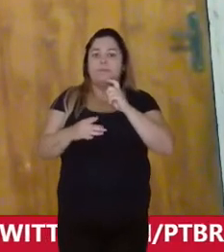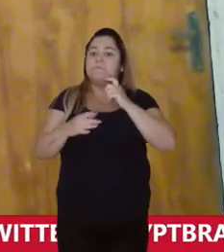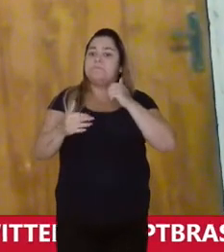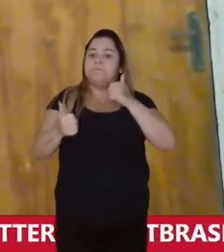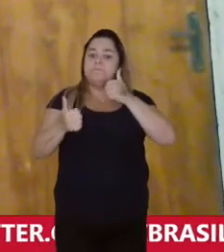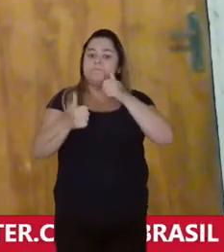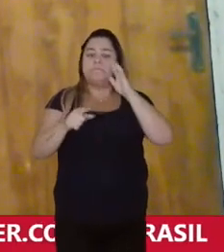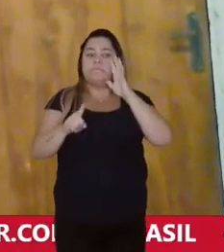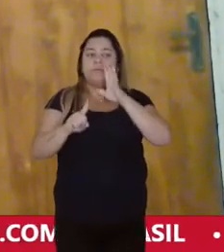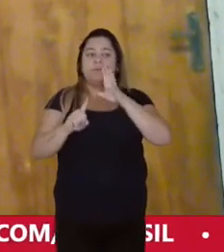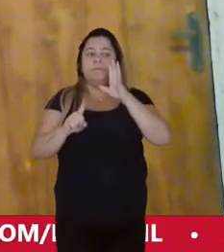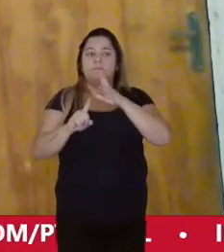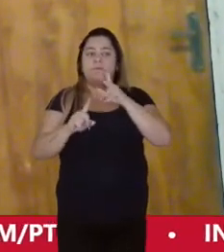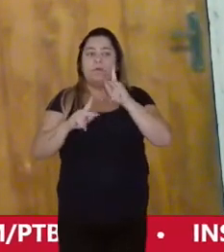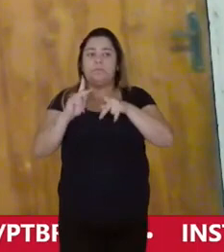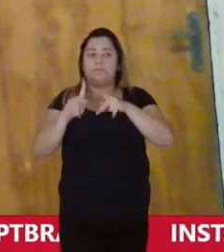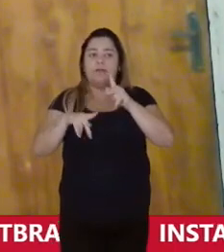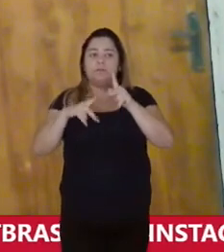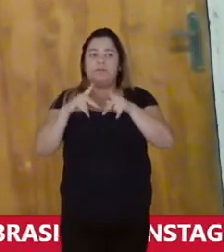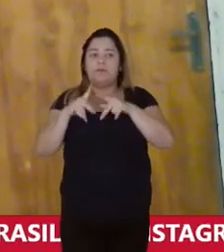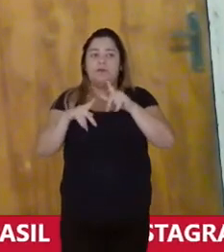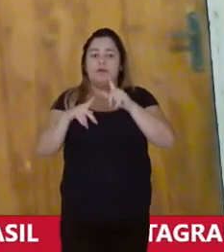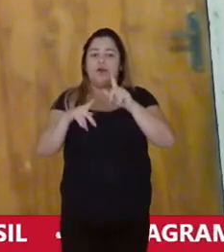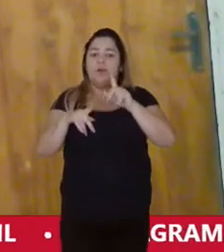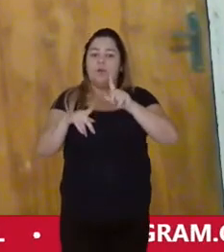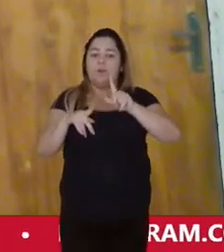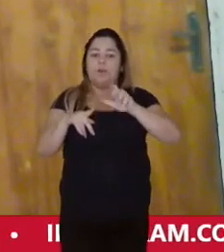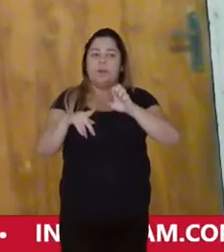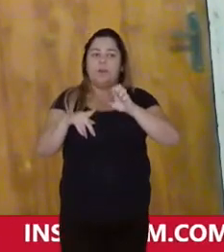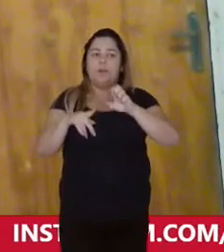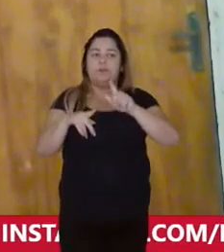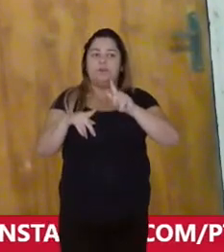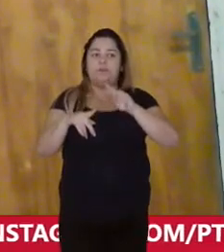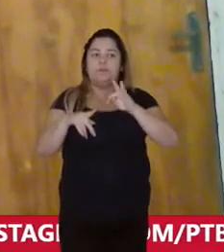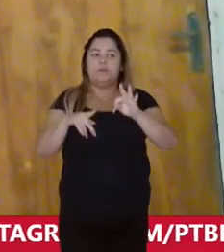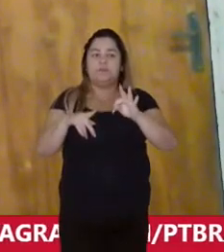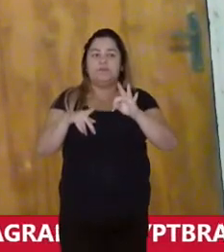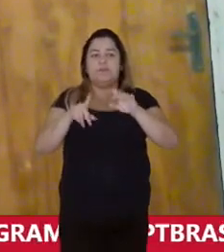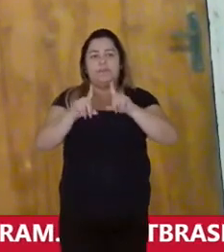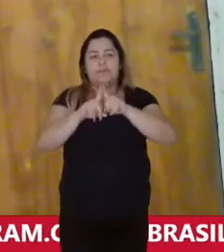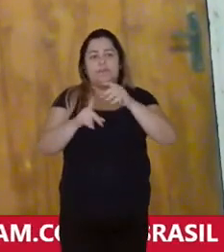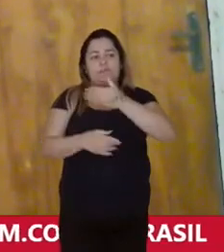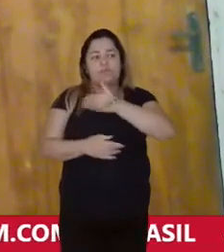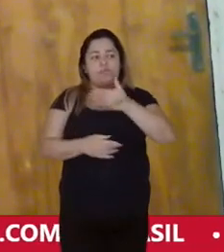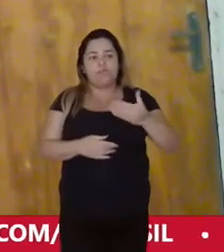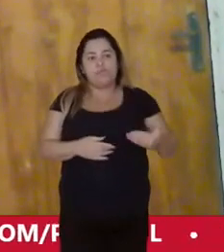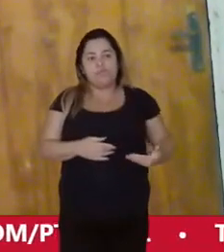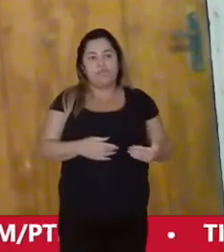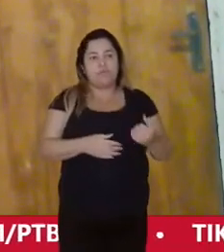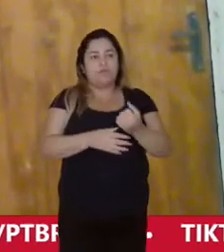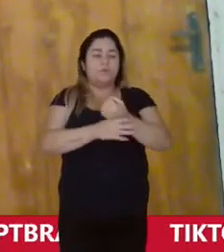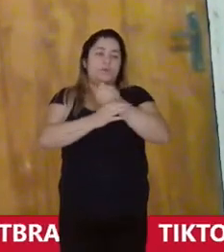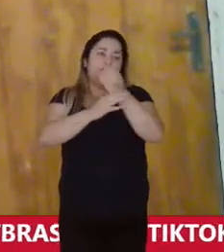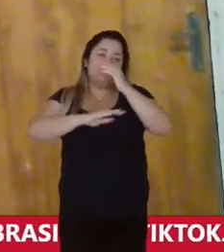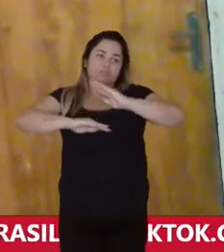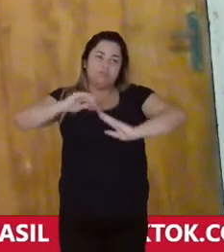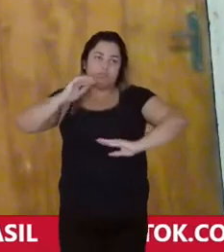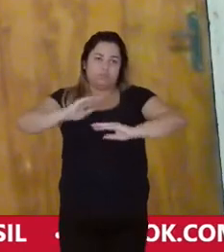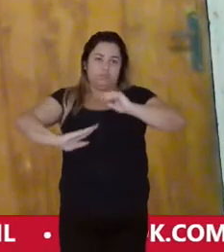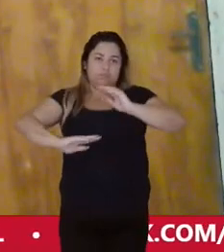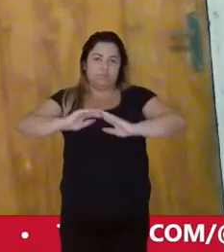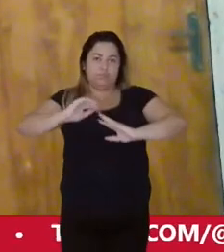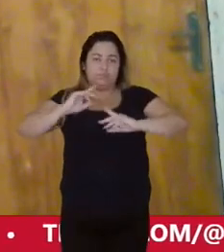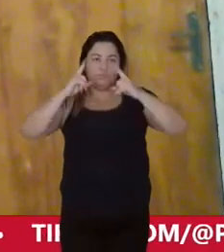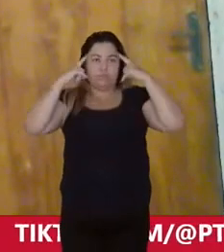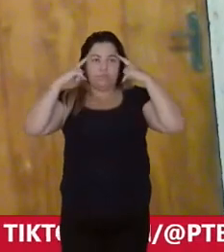perseguir, né, a população LGBT, e muito pior, né? É um governo que apoia ações de